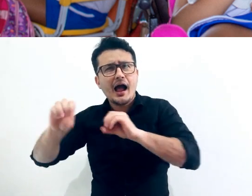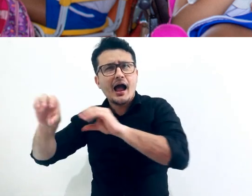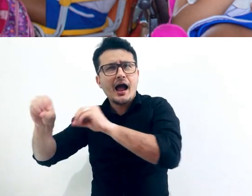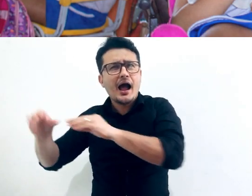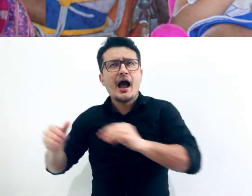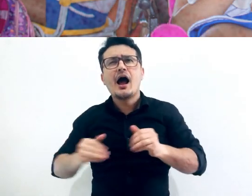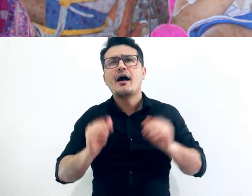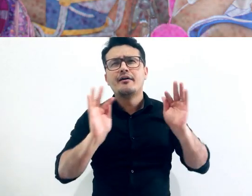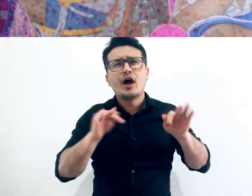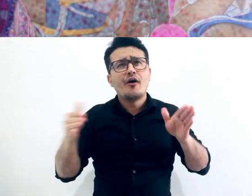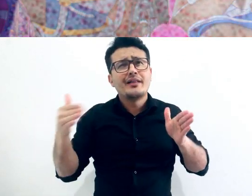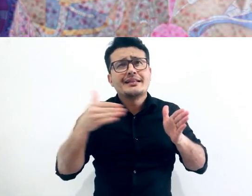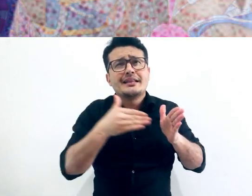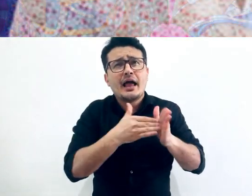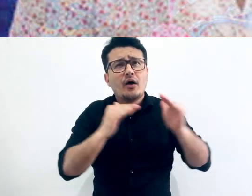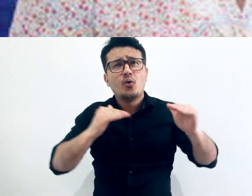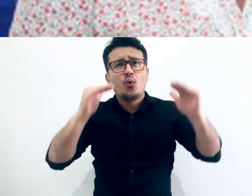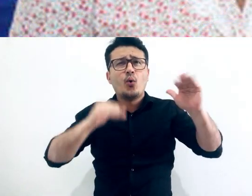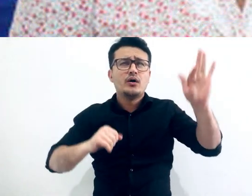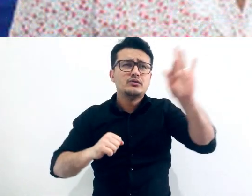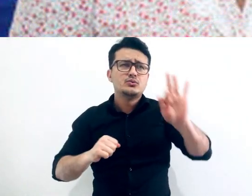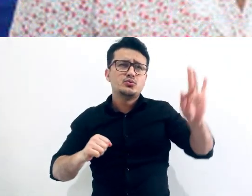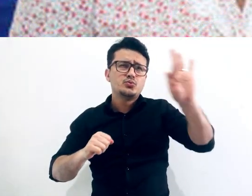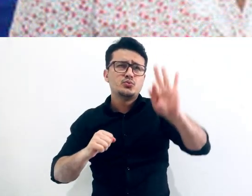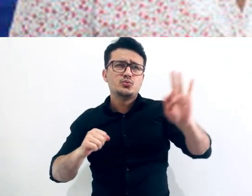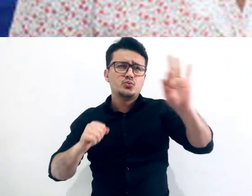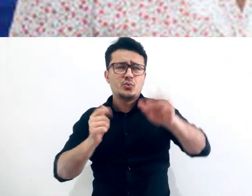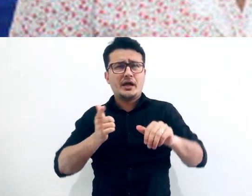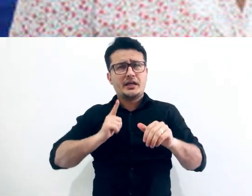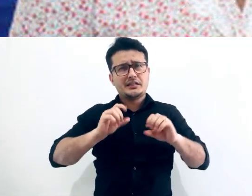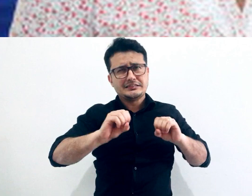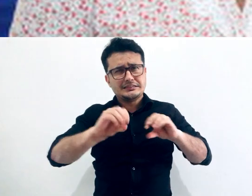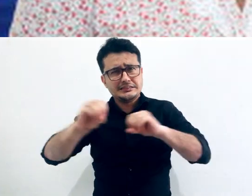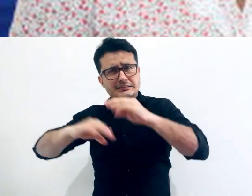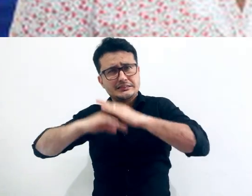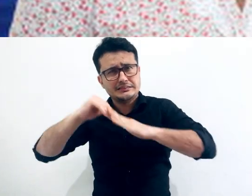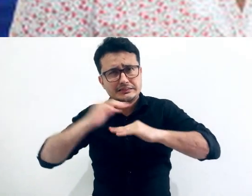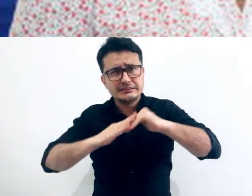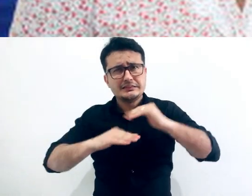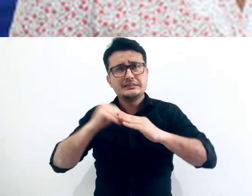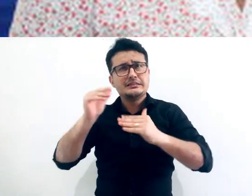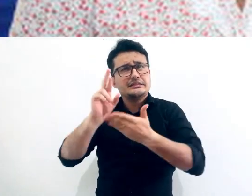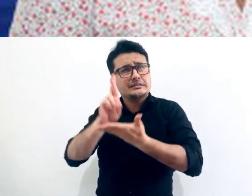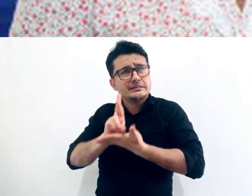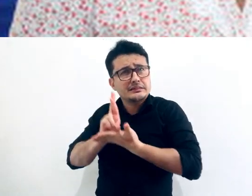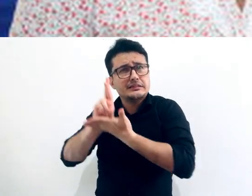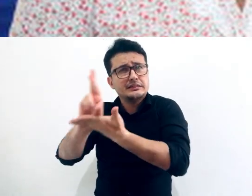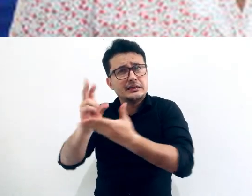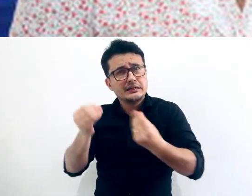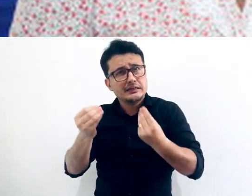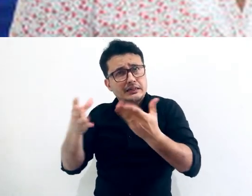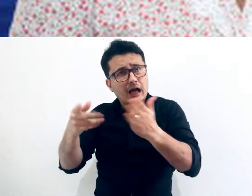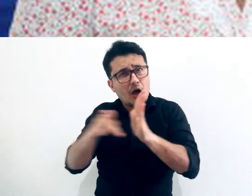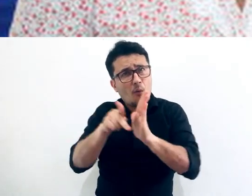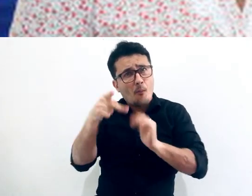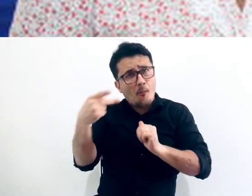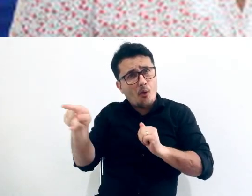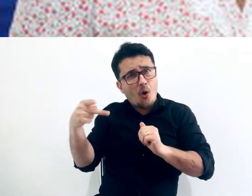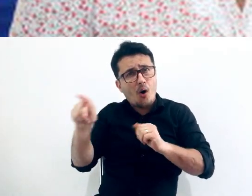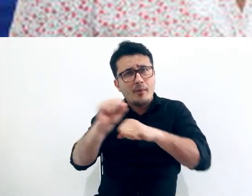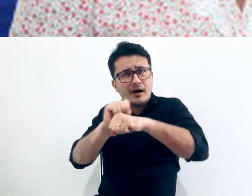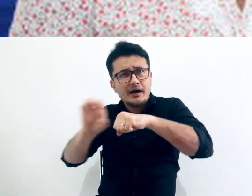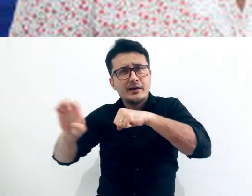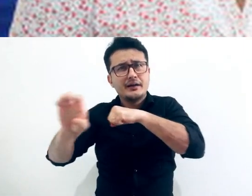ao ensino superior. Realiza o atendimento educacional especializado, disponibiliza os serviços e recursos